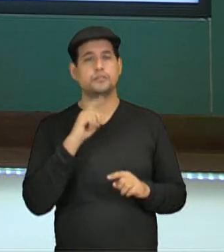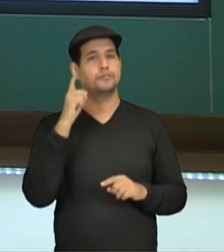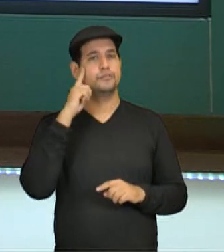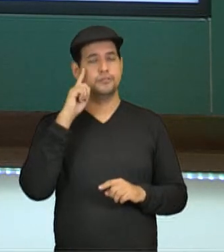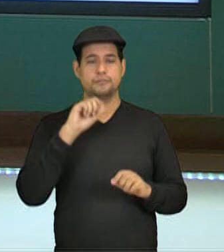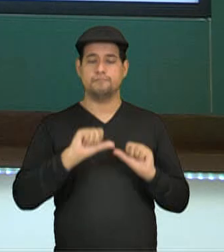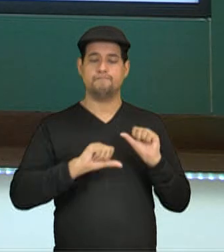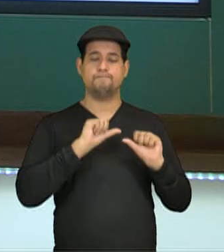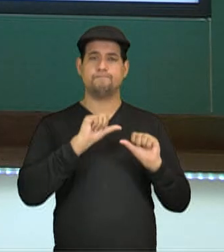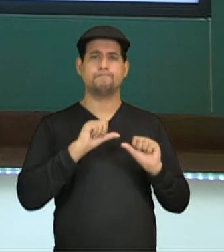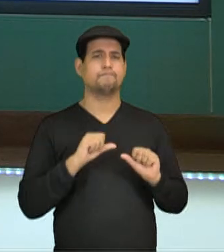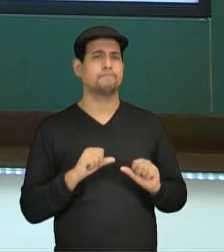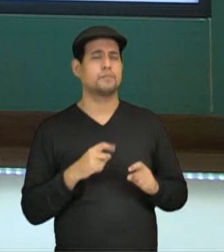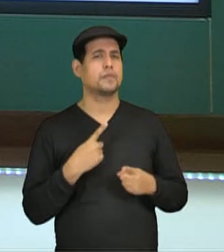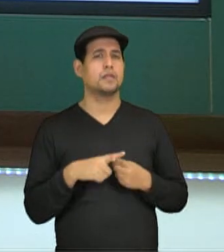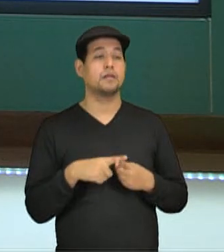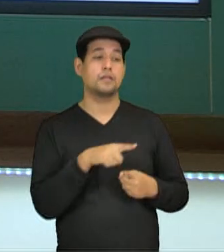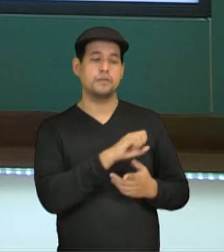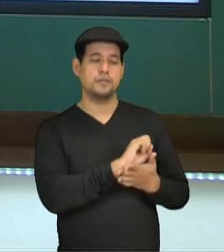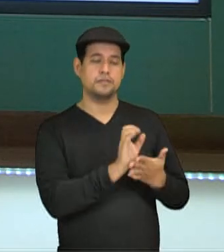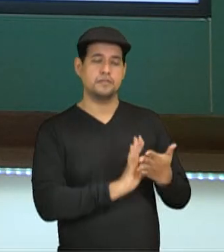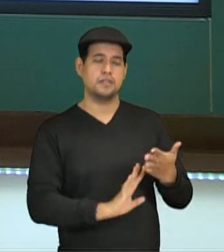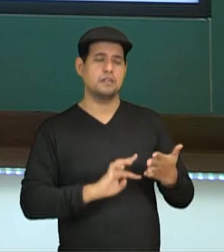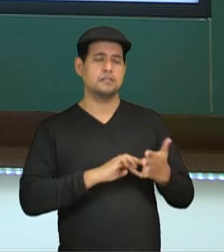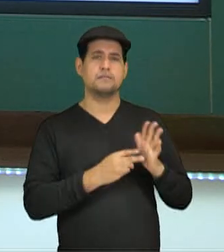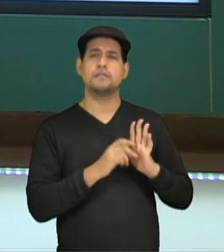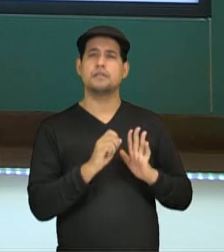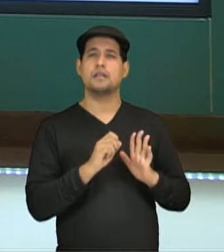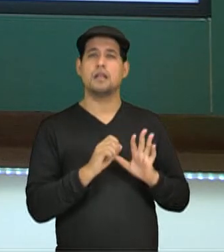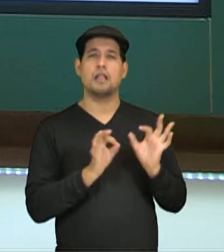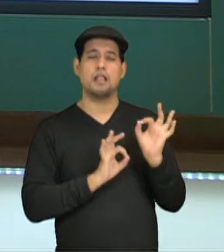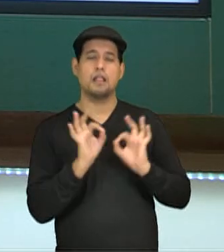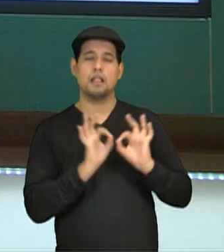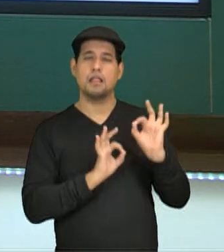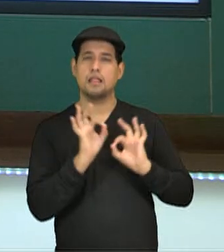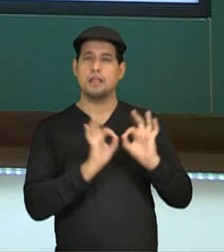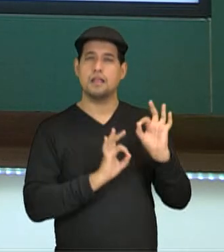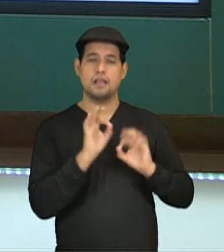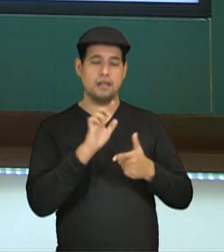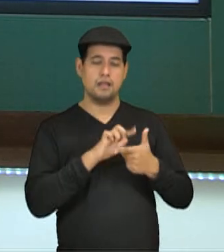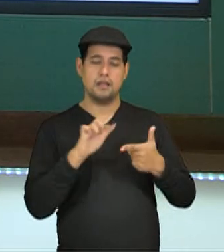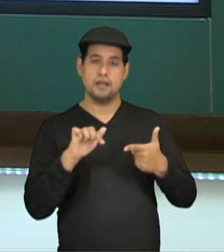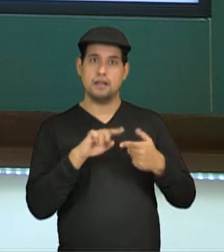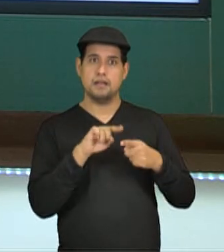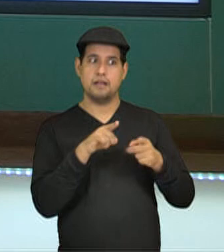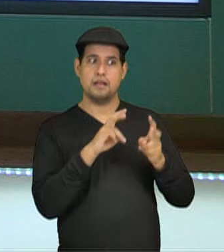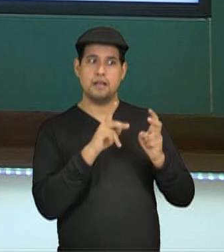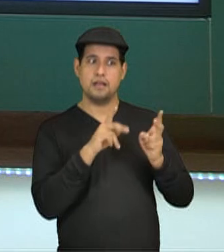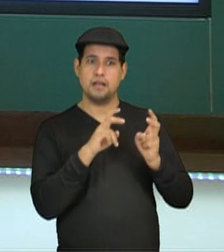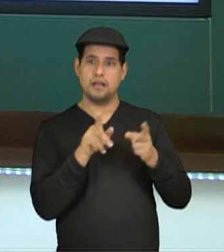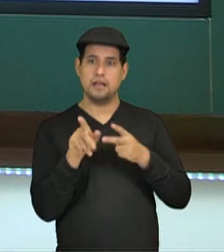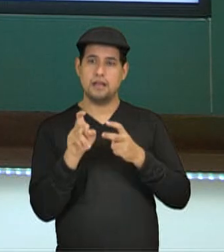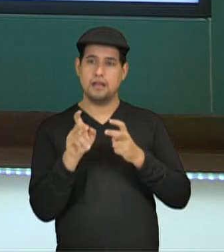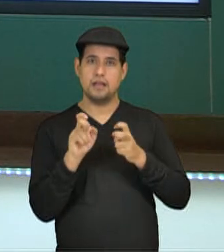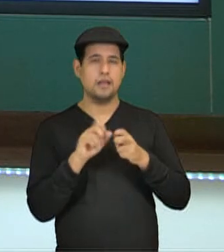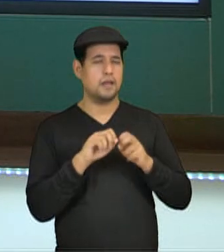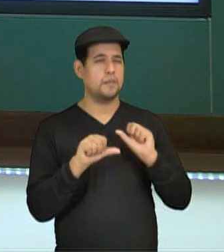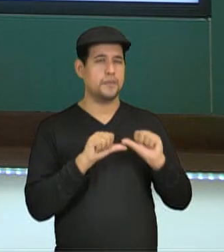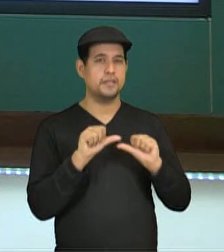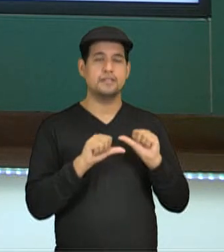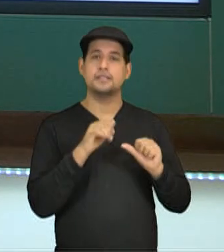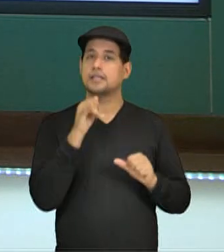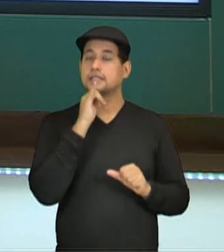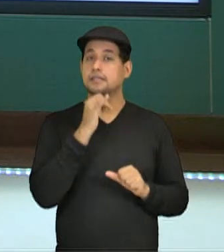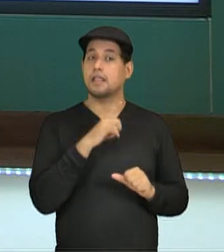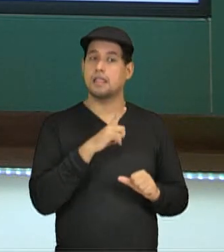dia. Porque o teu exercício qual é? Montar um gráfico. Porque daí você vai perceber essa mudança. A